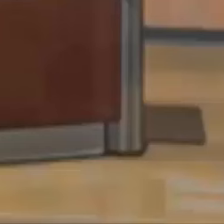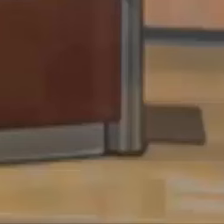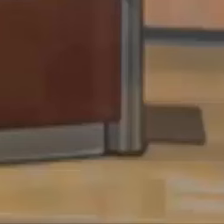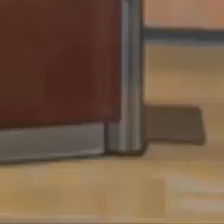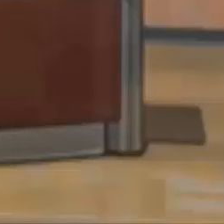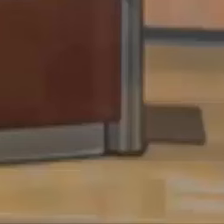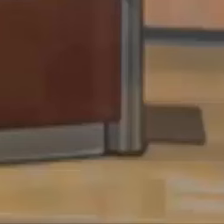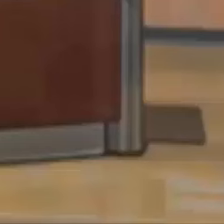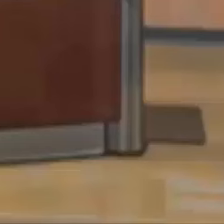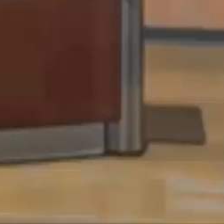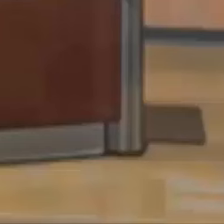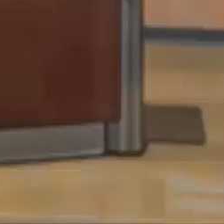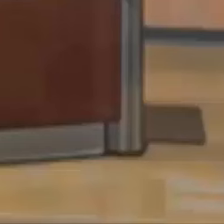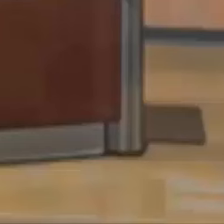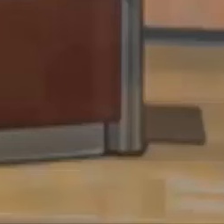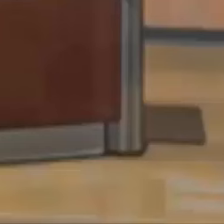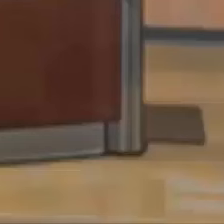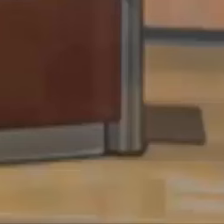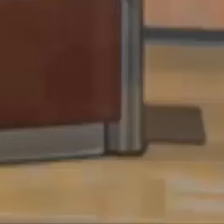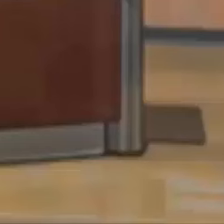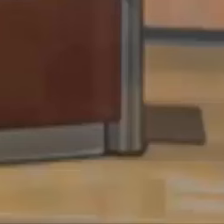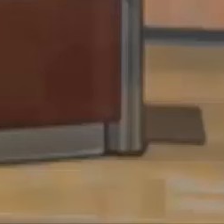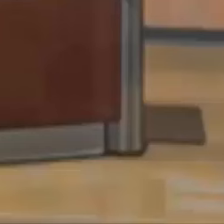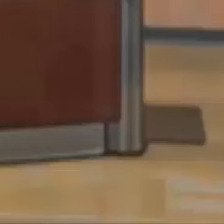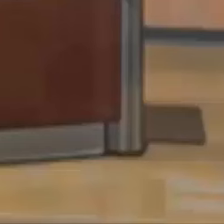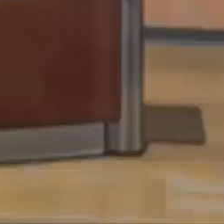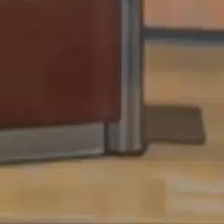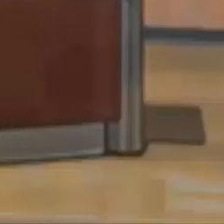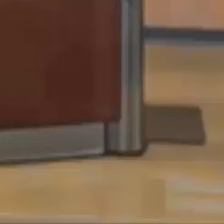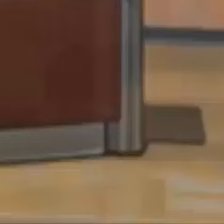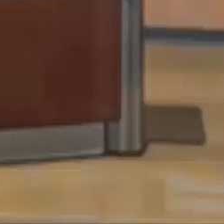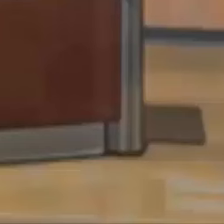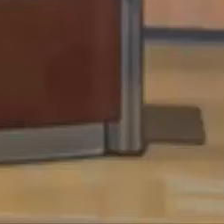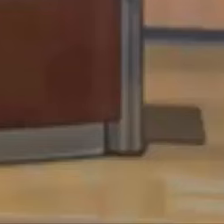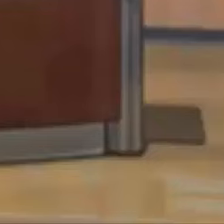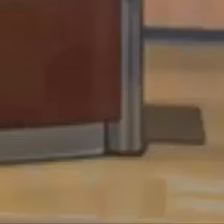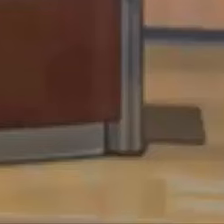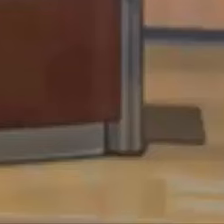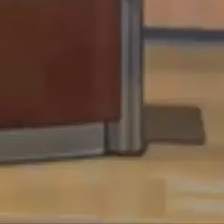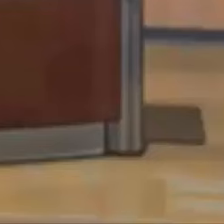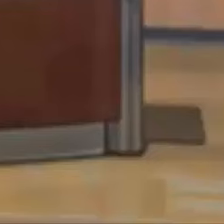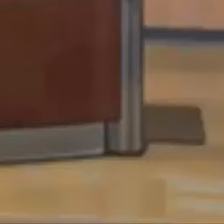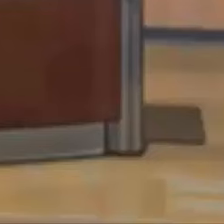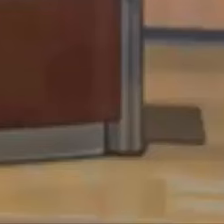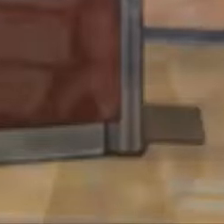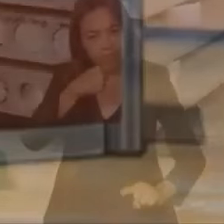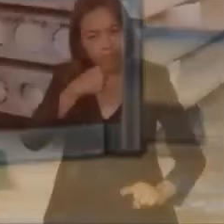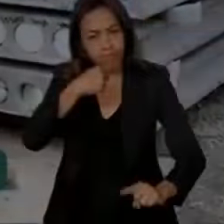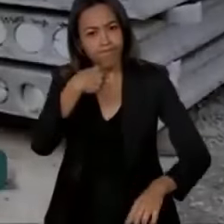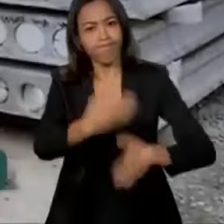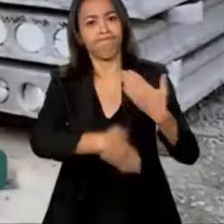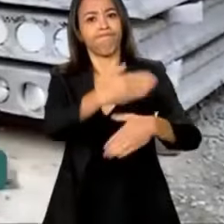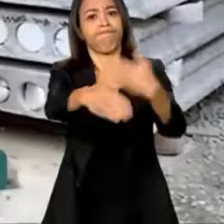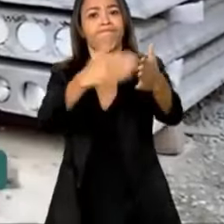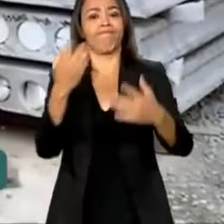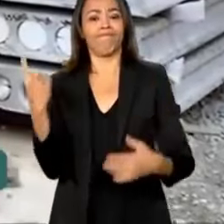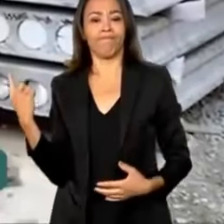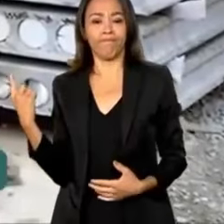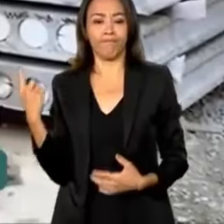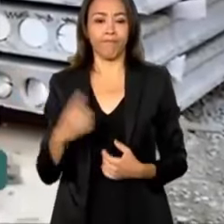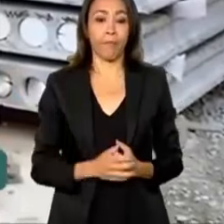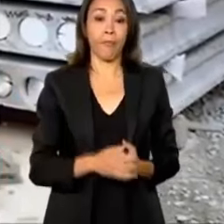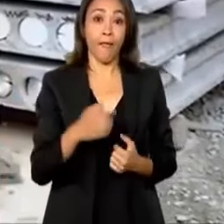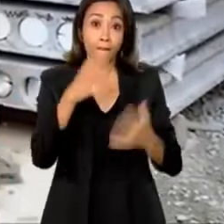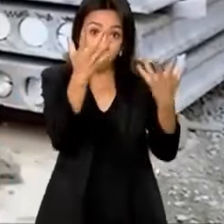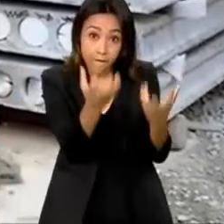que o centro desenvolverá a primeira vacina contra a Covid-19 100% brasileira. Nós vamos